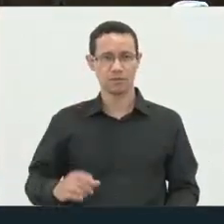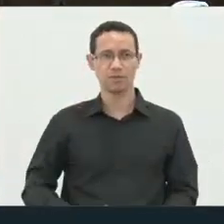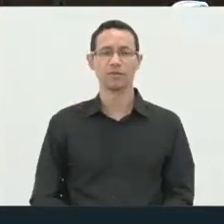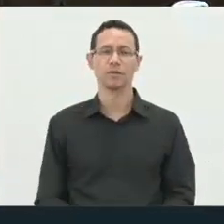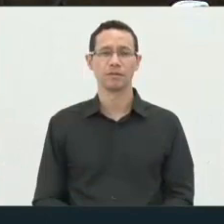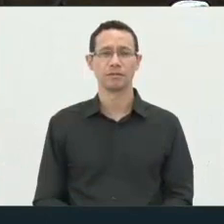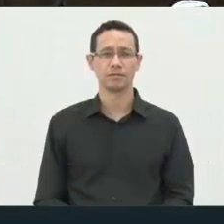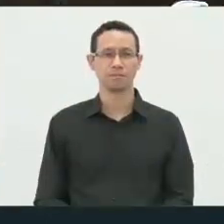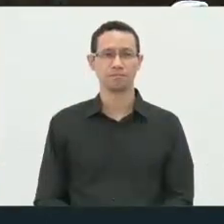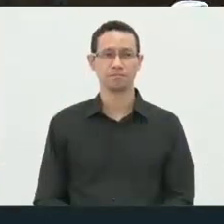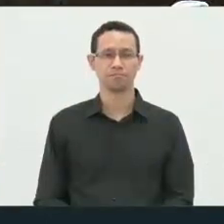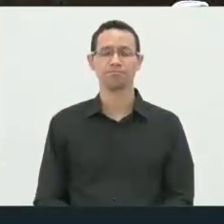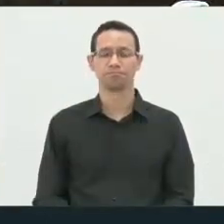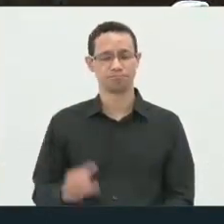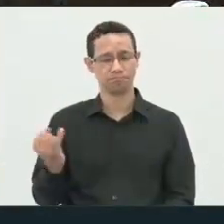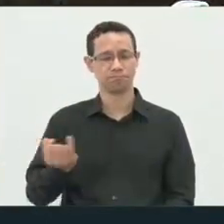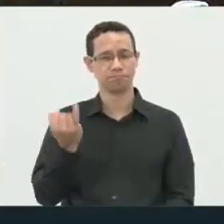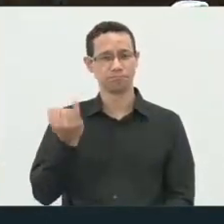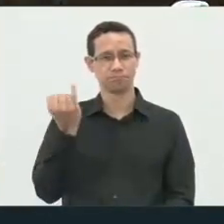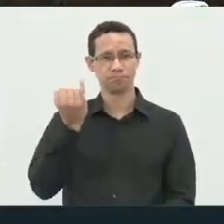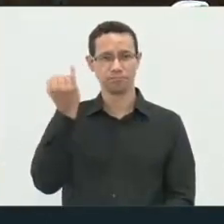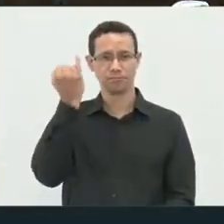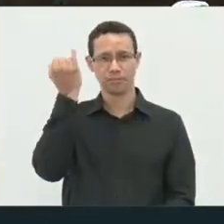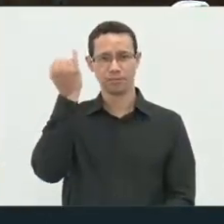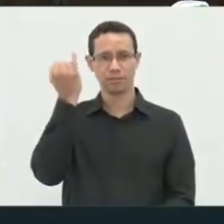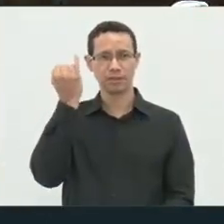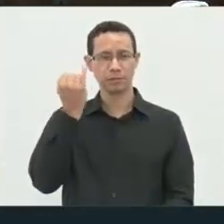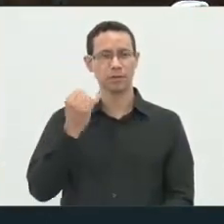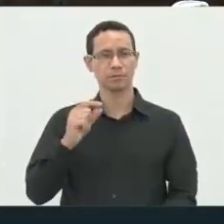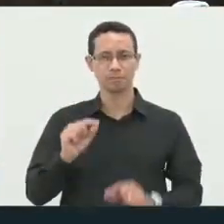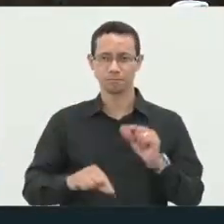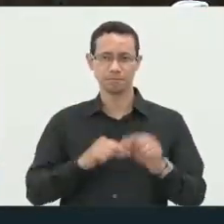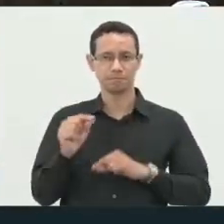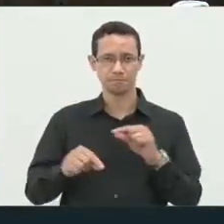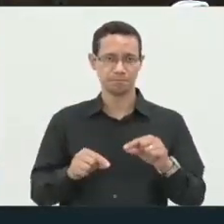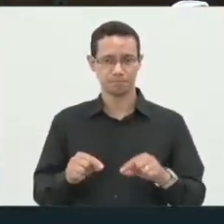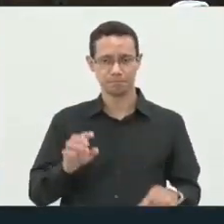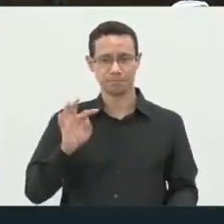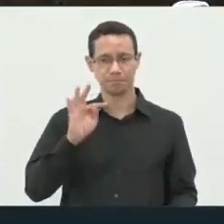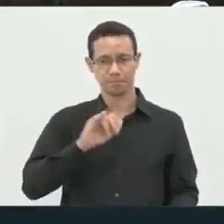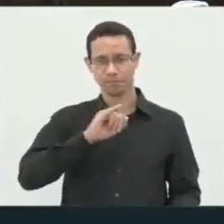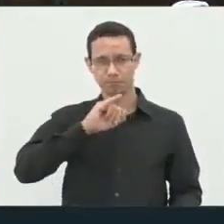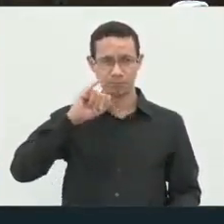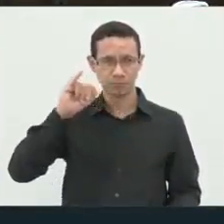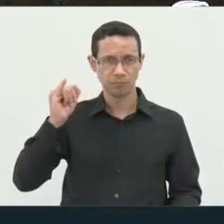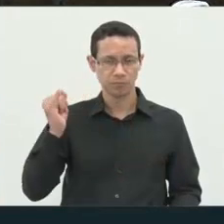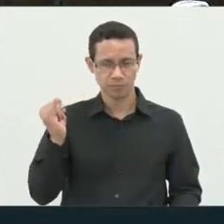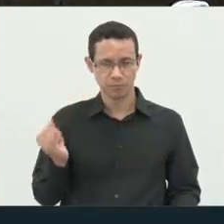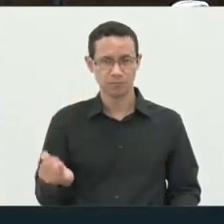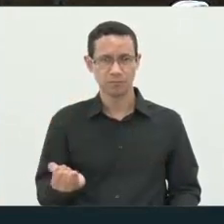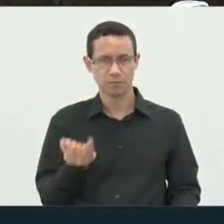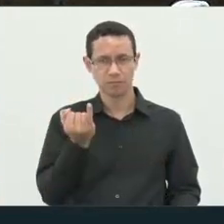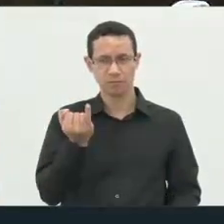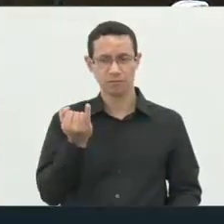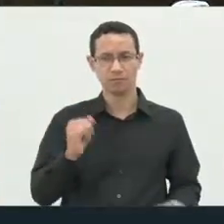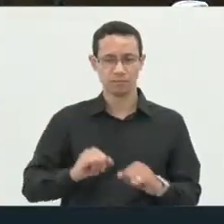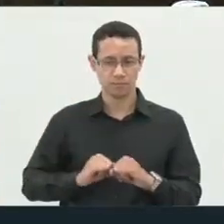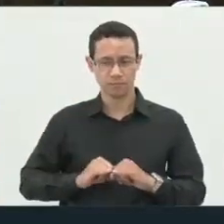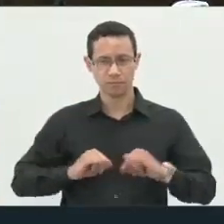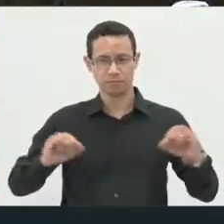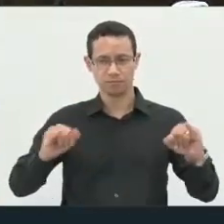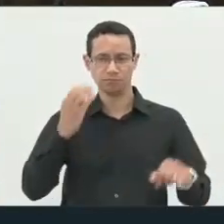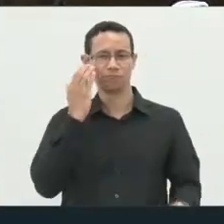importa salientar que o Superior Tribunal de Justiça já afirmou o entendimento de xenofobia e